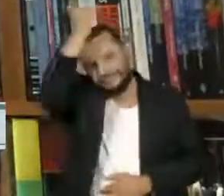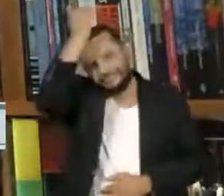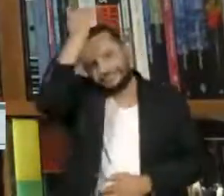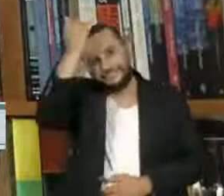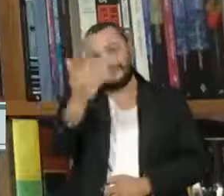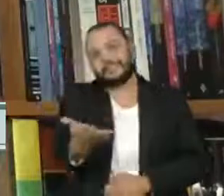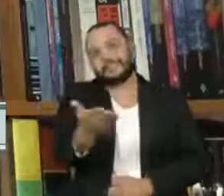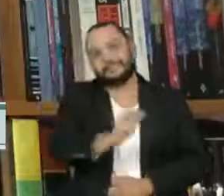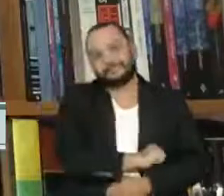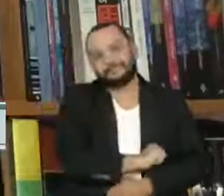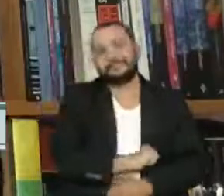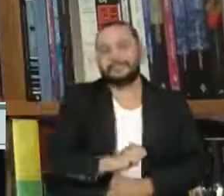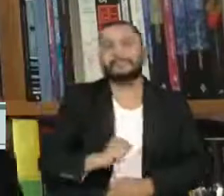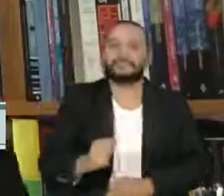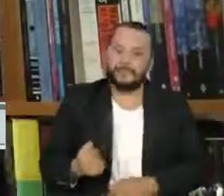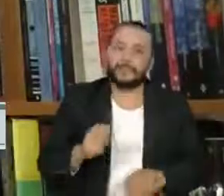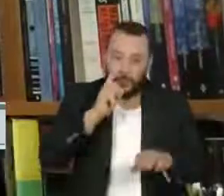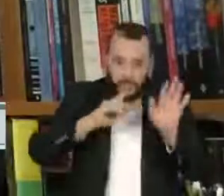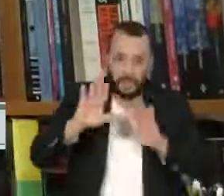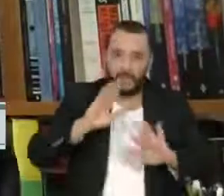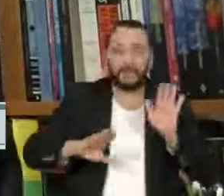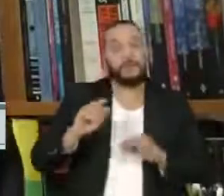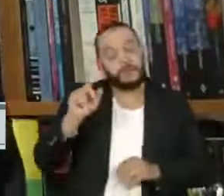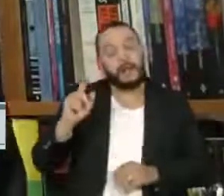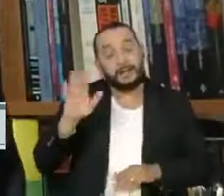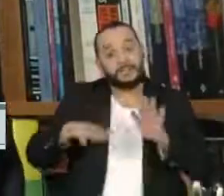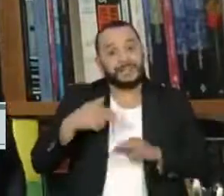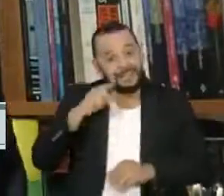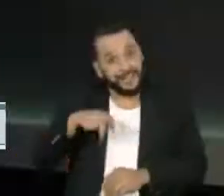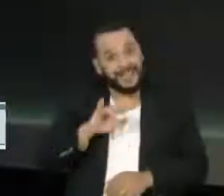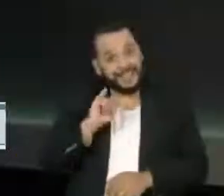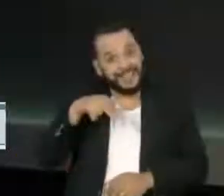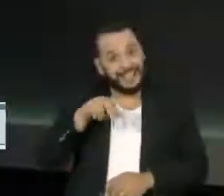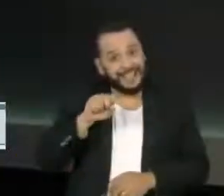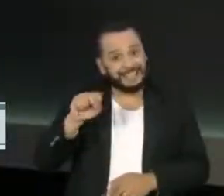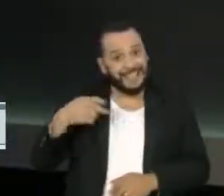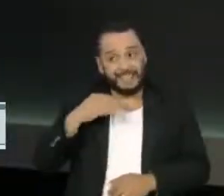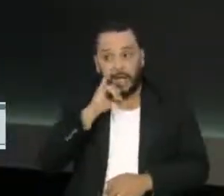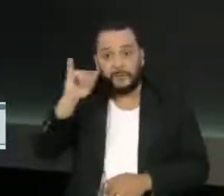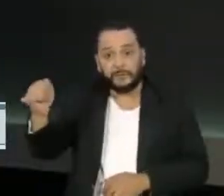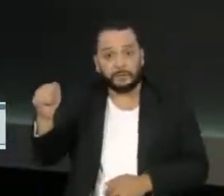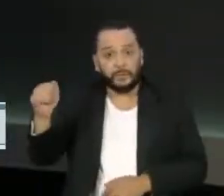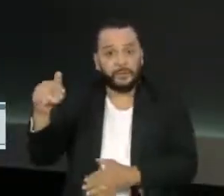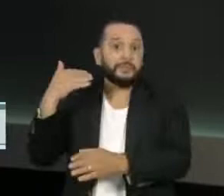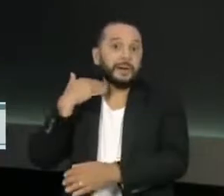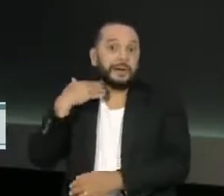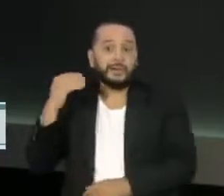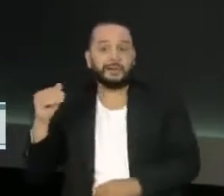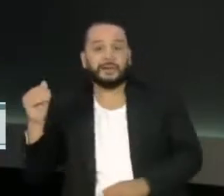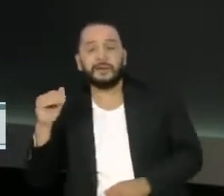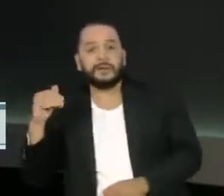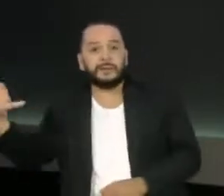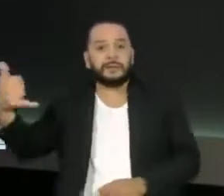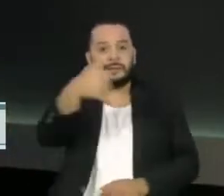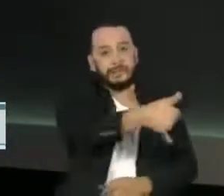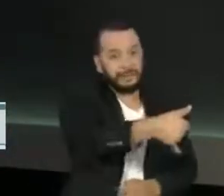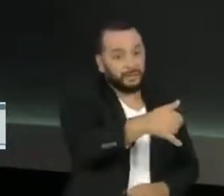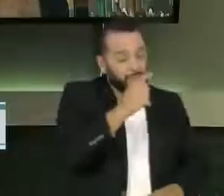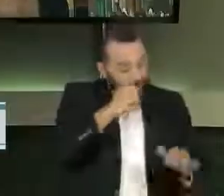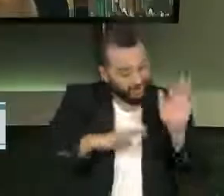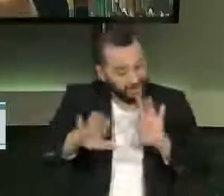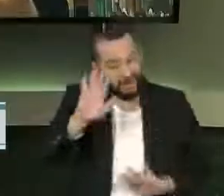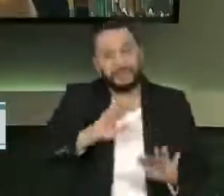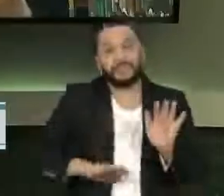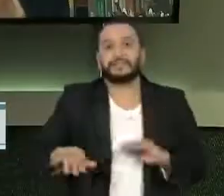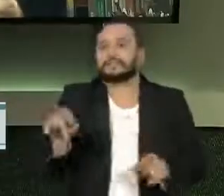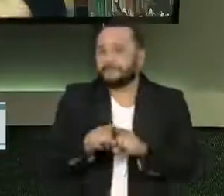de dentro do INSS. Outros golpes muito comuns, golpes de redes sociais e WhatsApp. Esses não